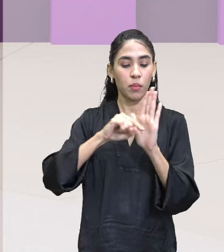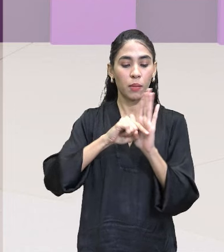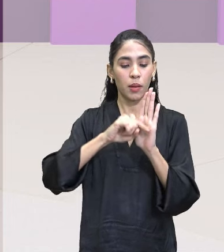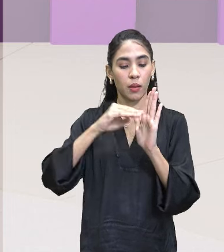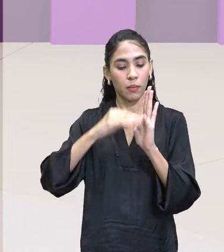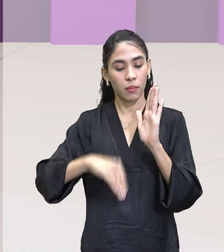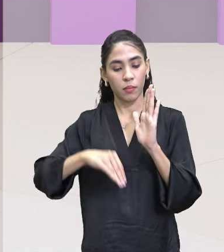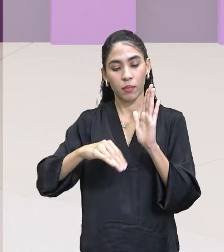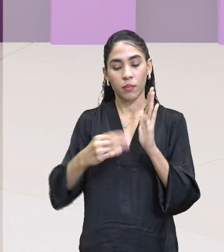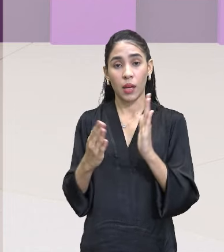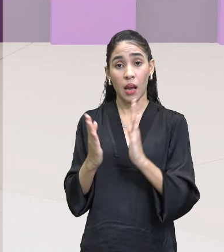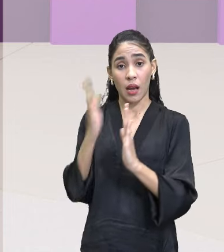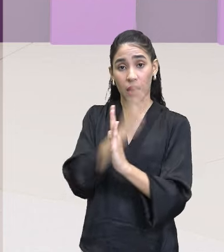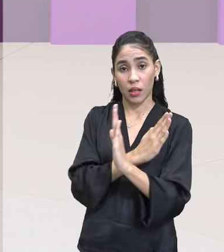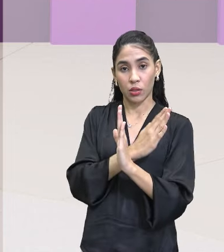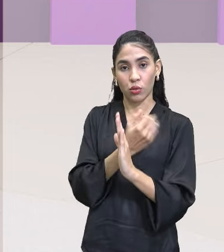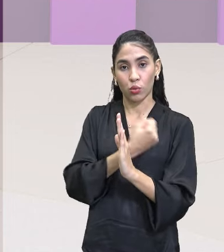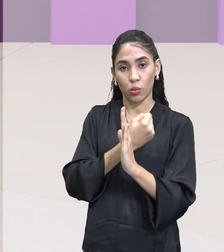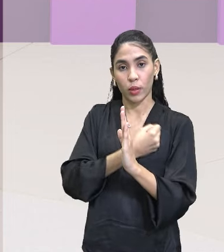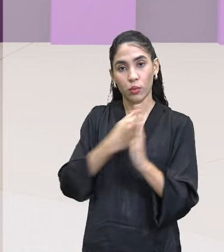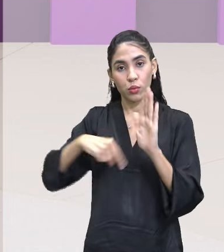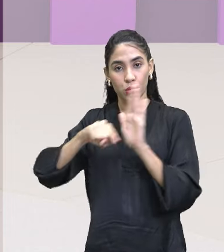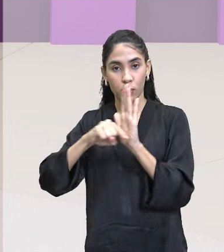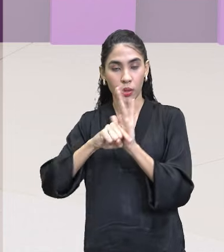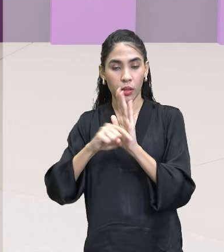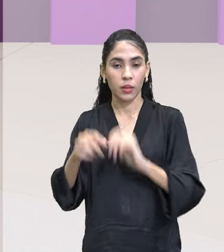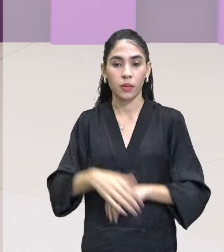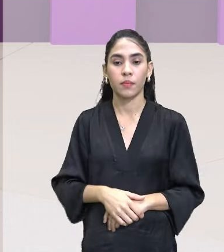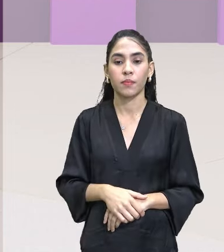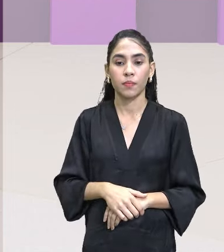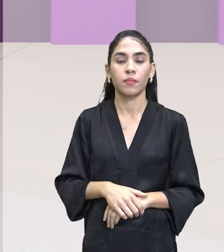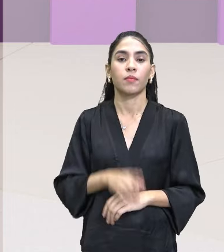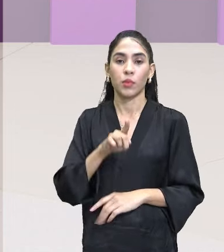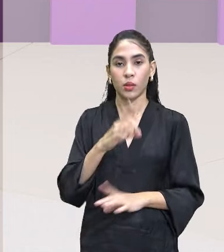adiante pelo anterior. Então, você vai fazer a subtração e